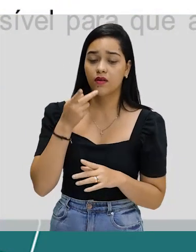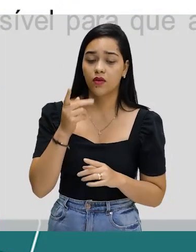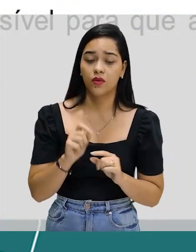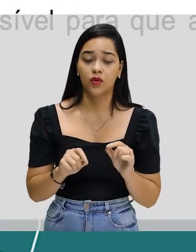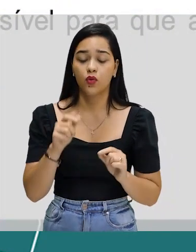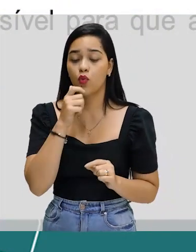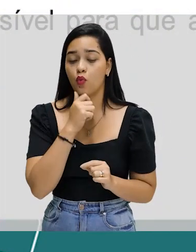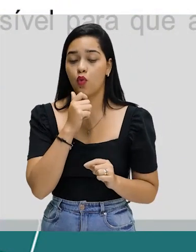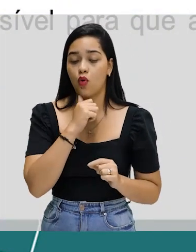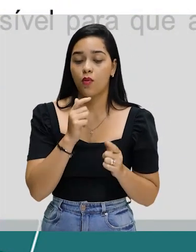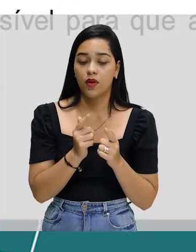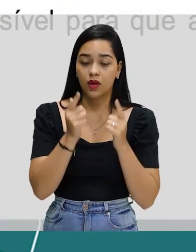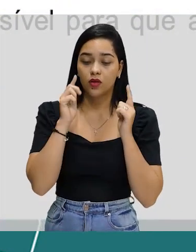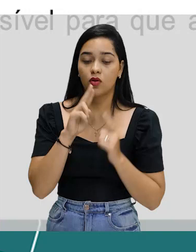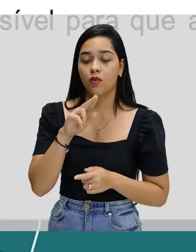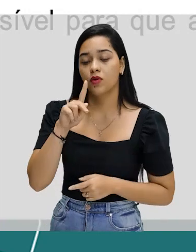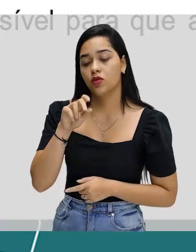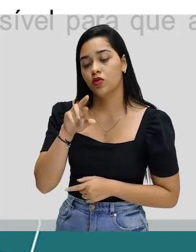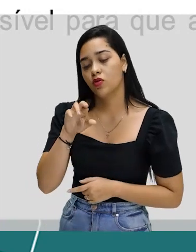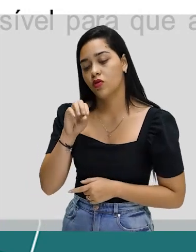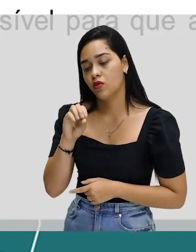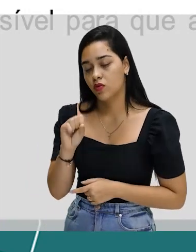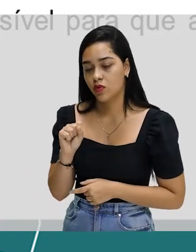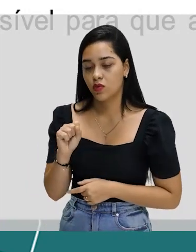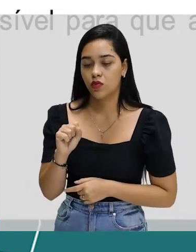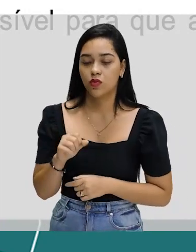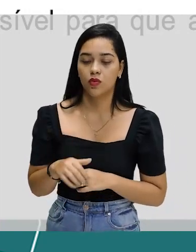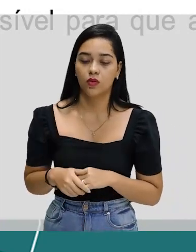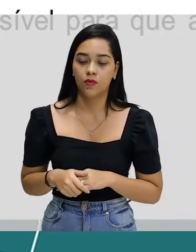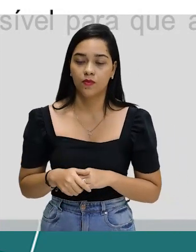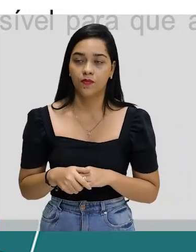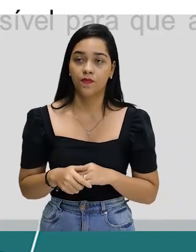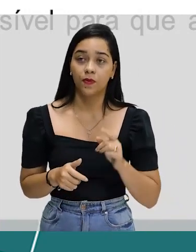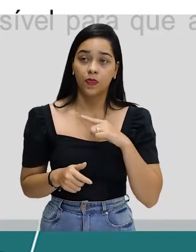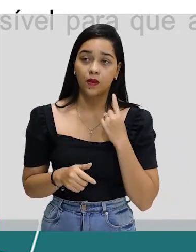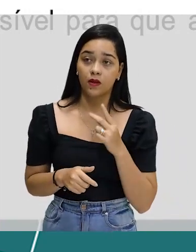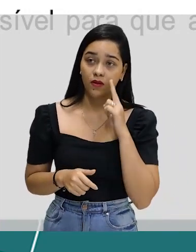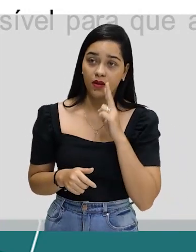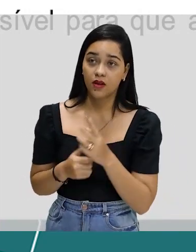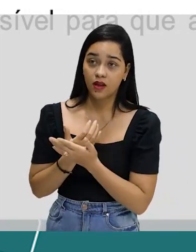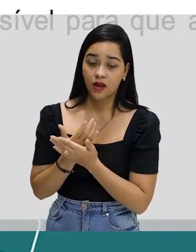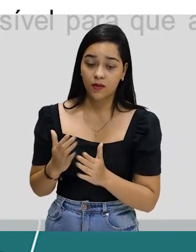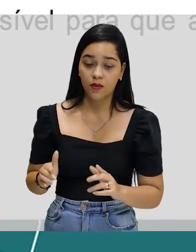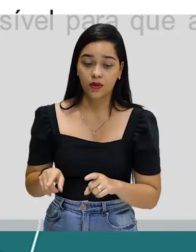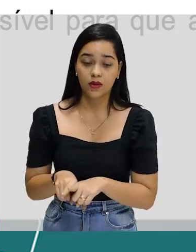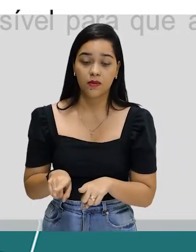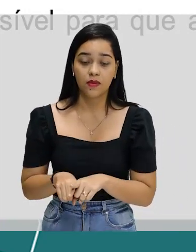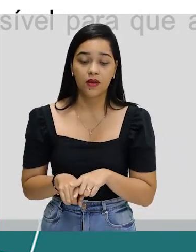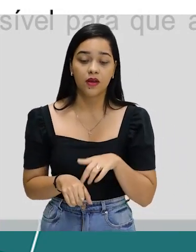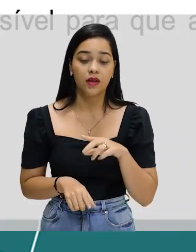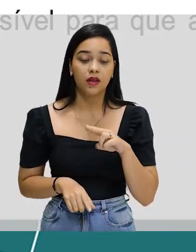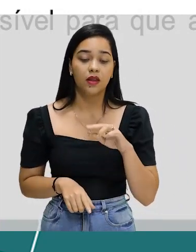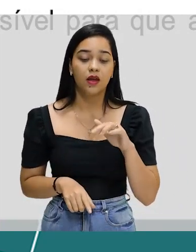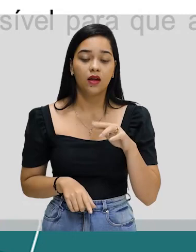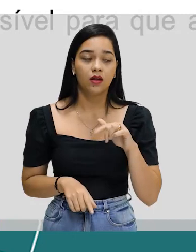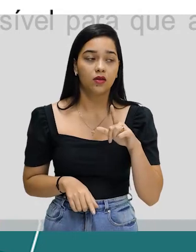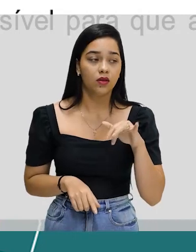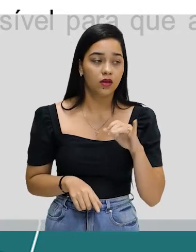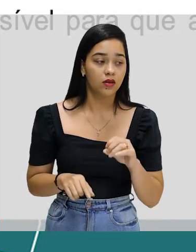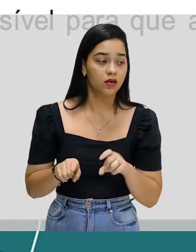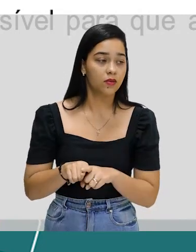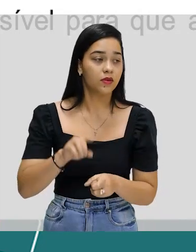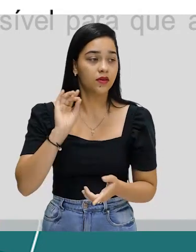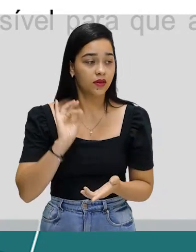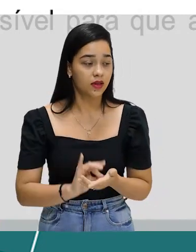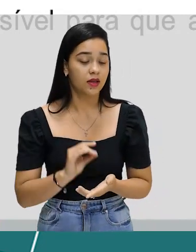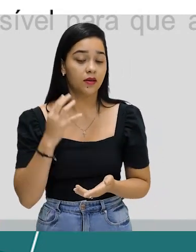homem grego é chamado de kouros, o corpo de um homem jovem, bonito e nu, ou seja, a gente que é velho acabou. Naturalismo e realismo é o espelho da verdade.